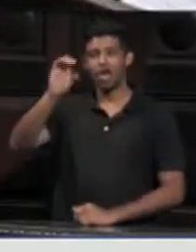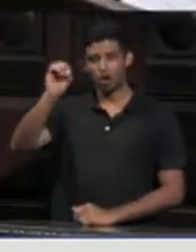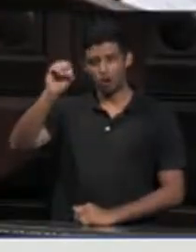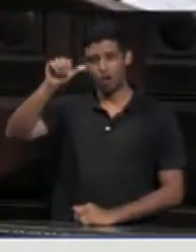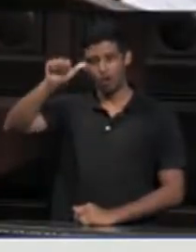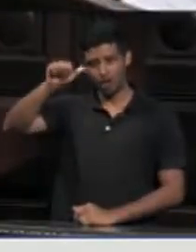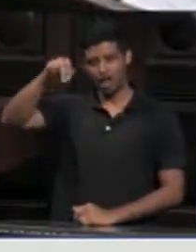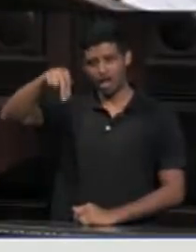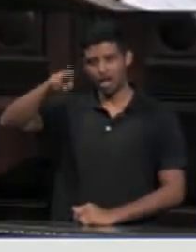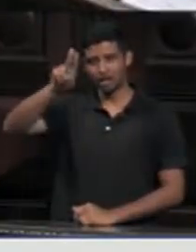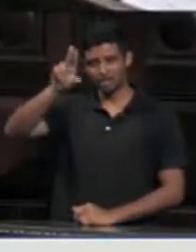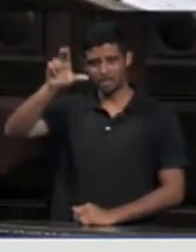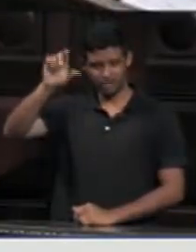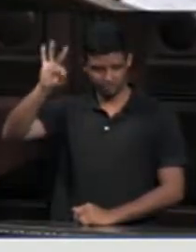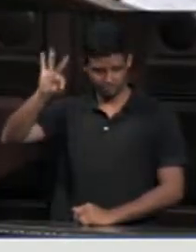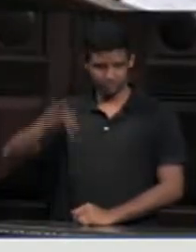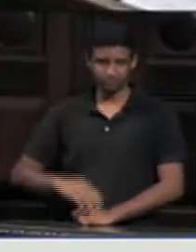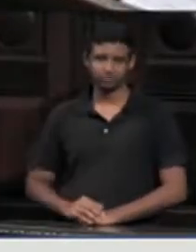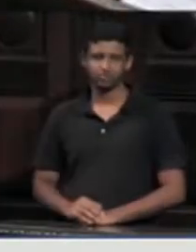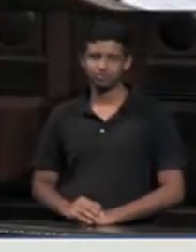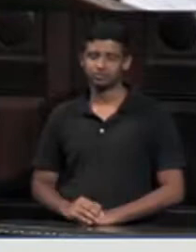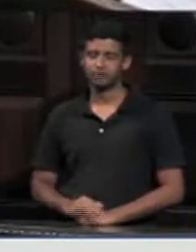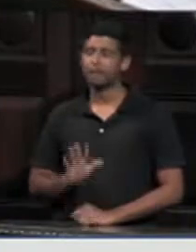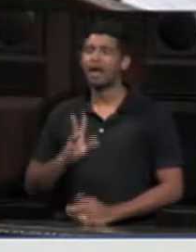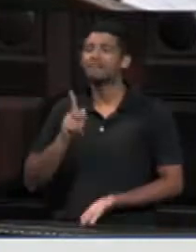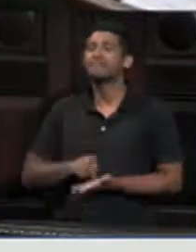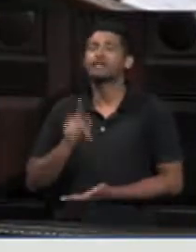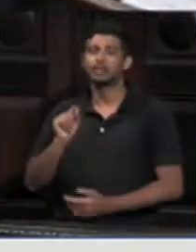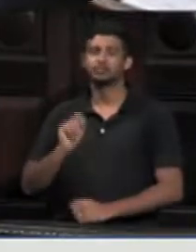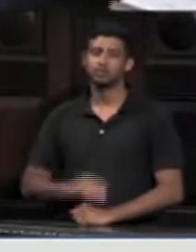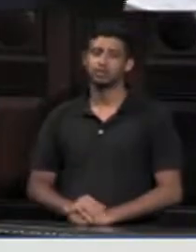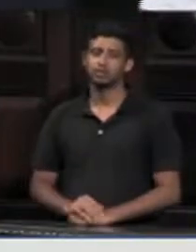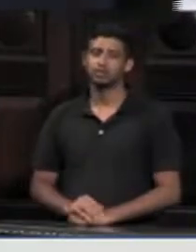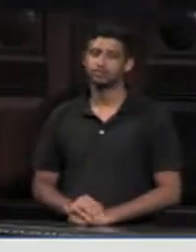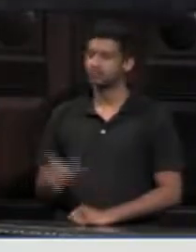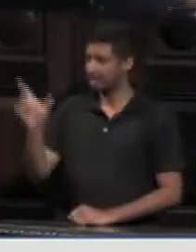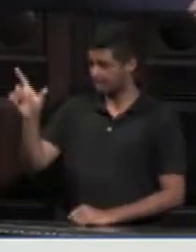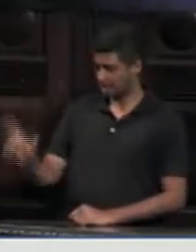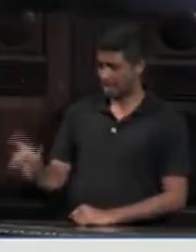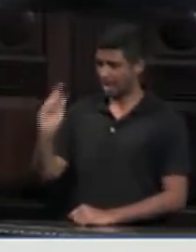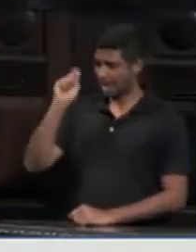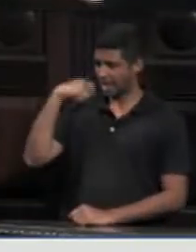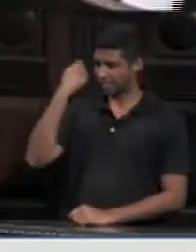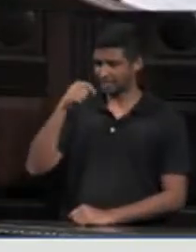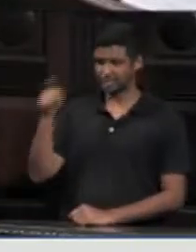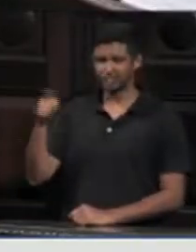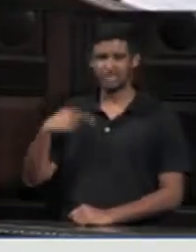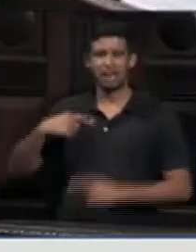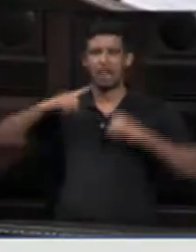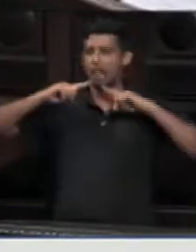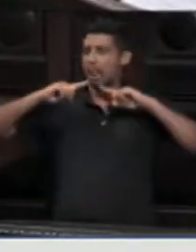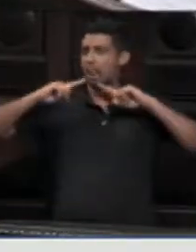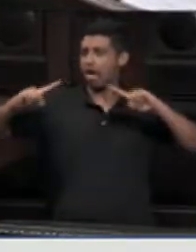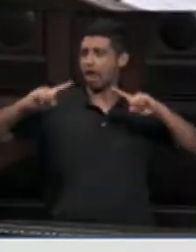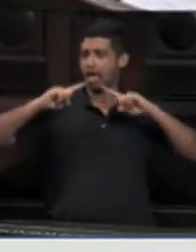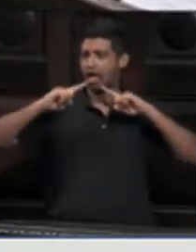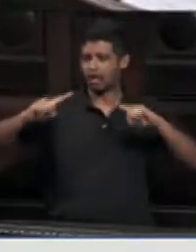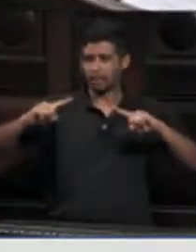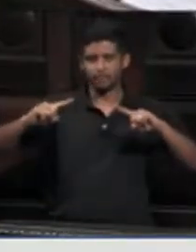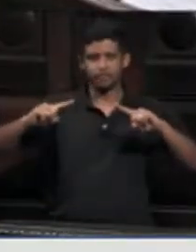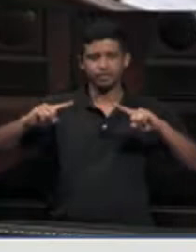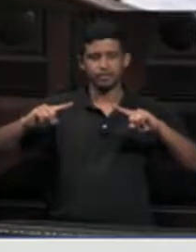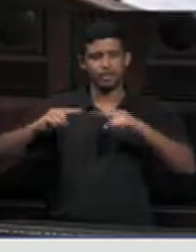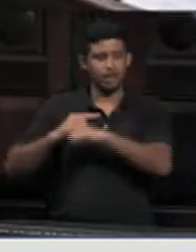nome. E, na verdade, ela se manifestava em relação a